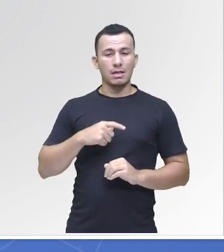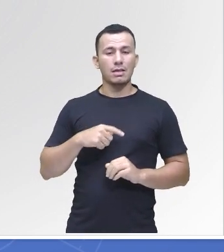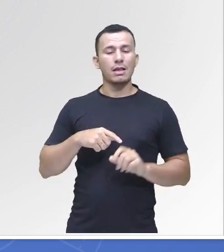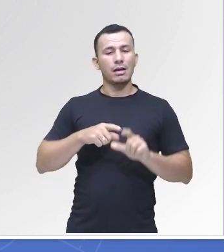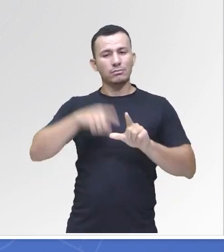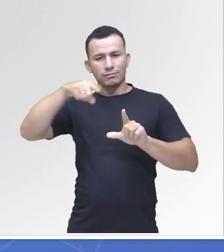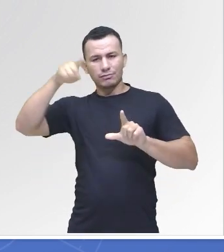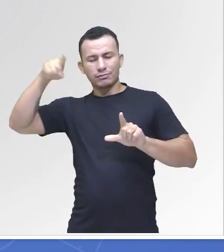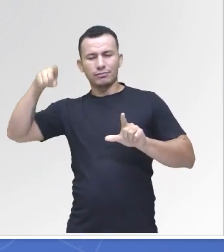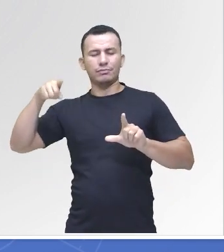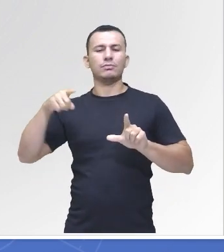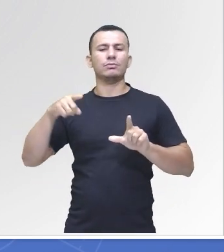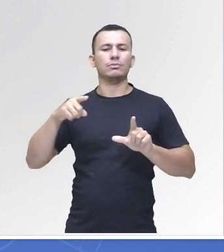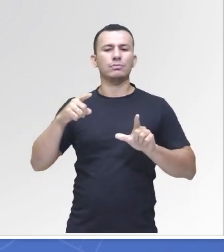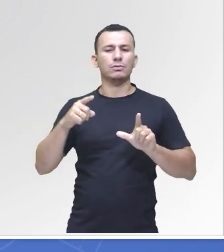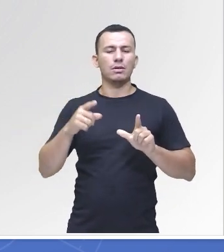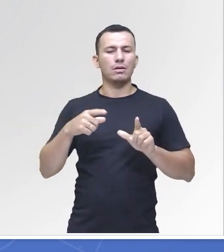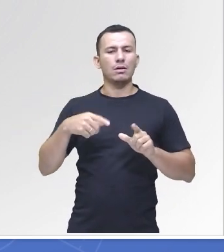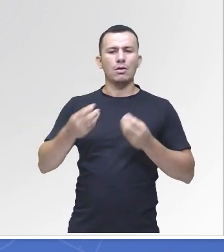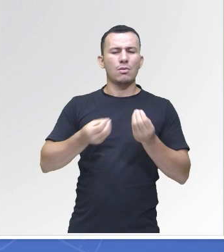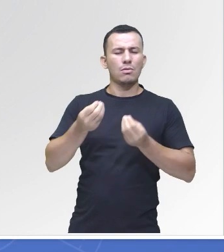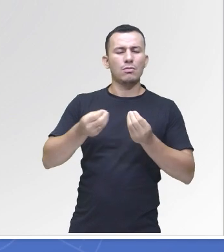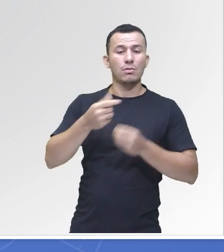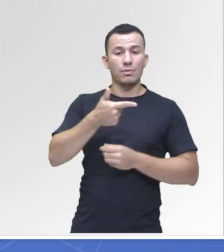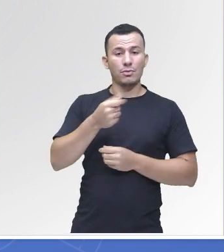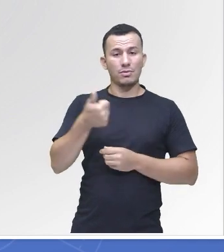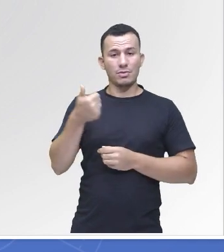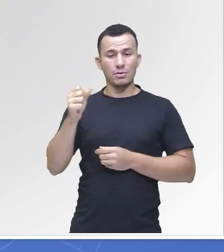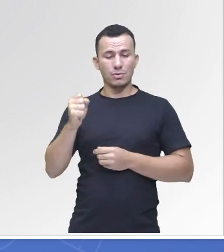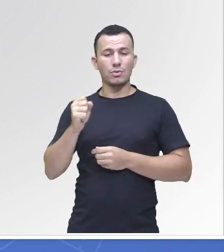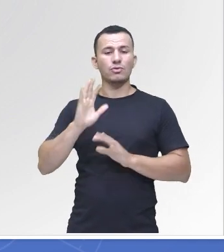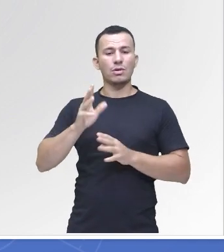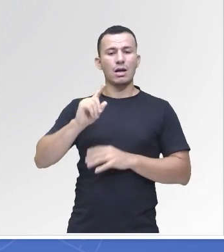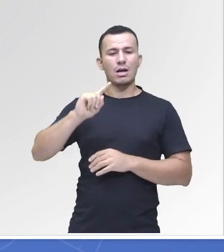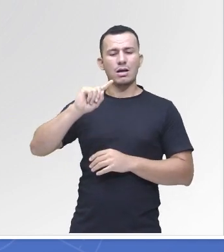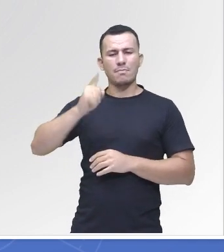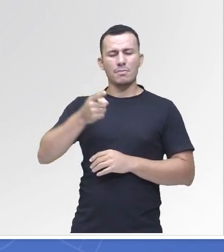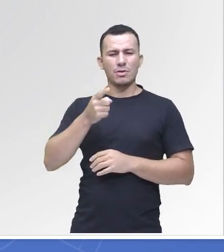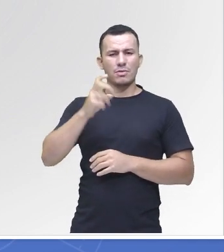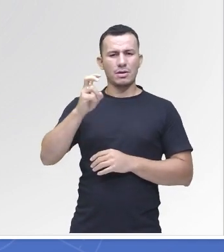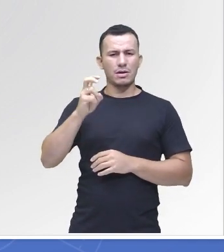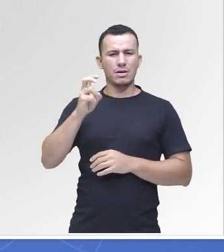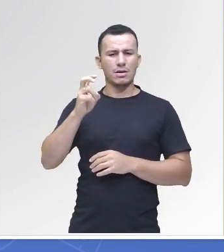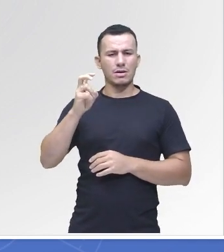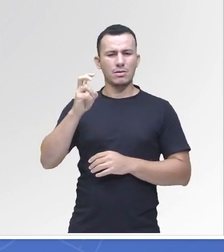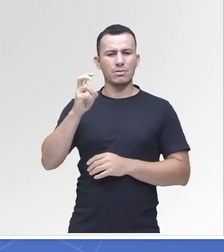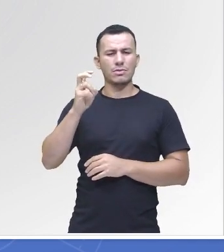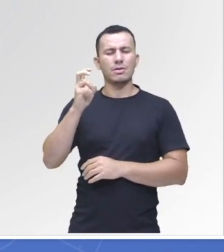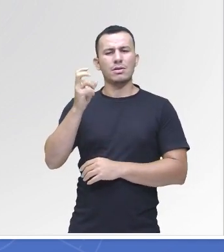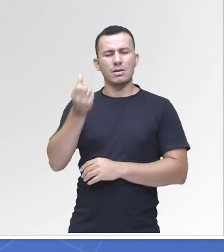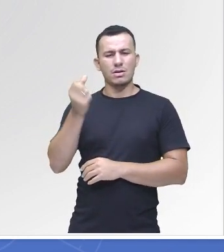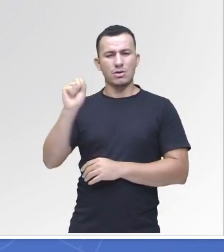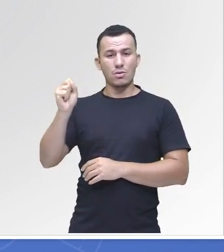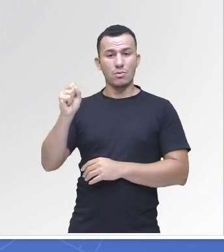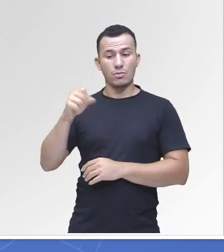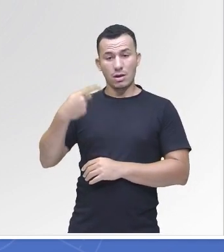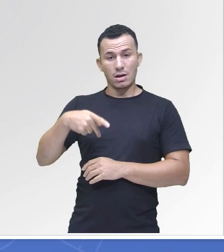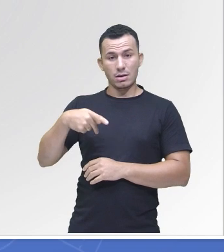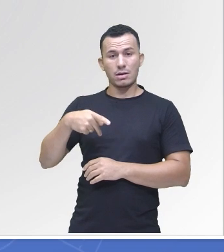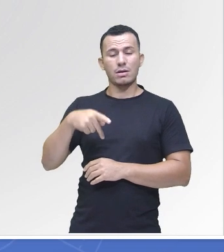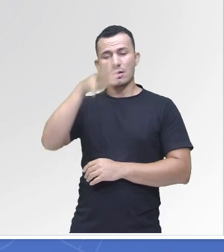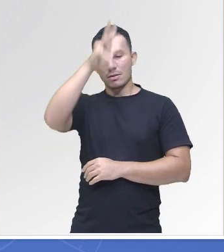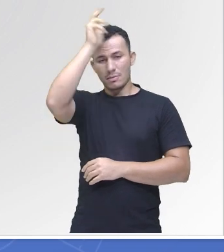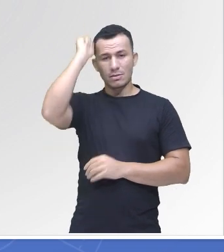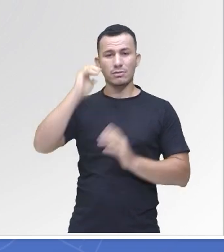sobre a nossa região. Em 2018 foram notificados 1.568 novos casos de HIV no Amazonas. E